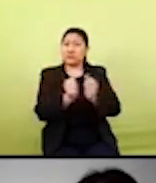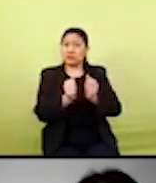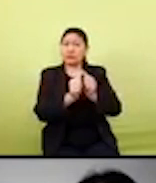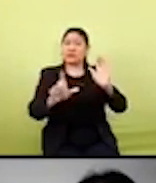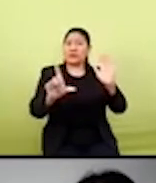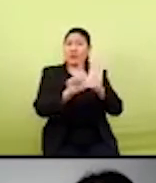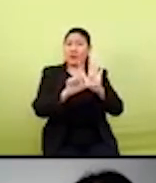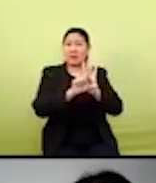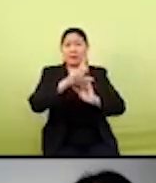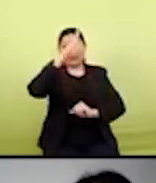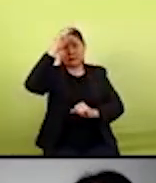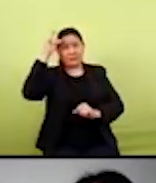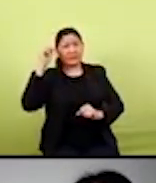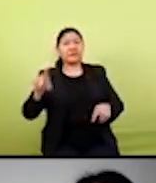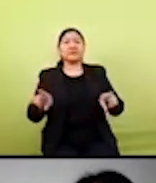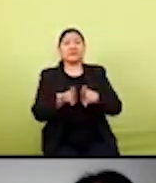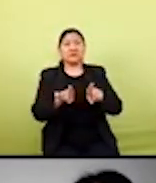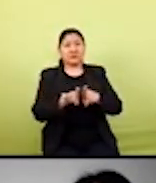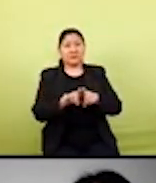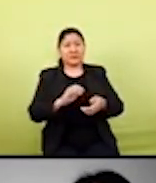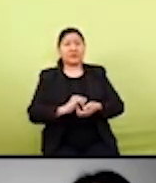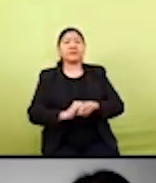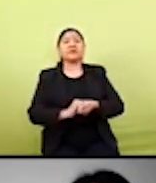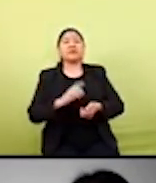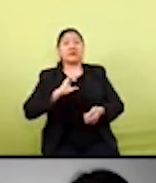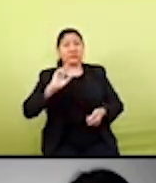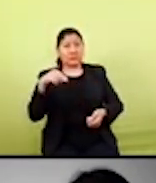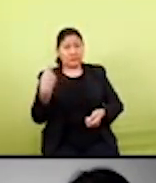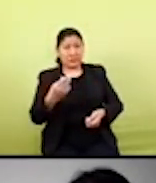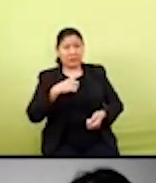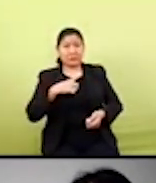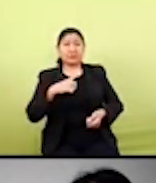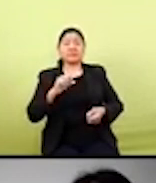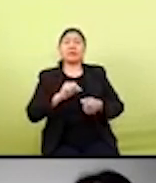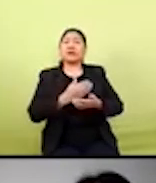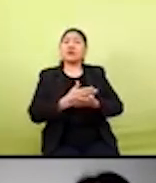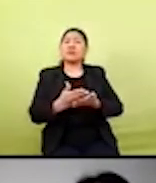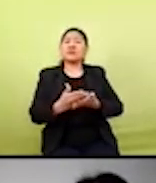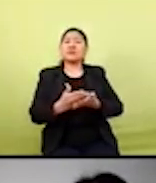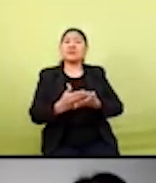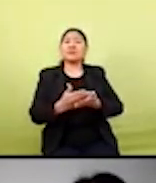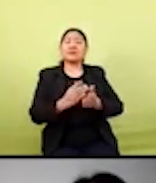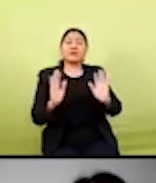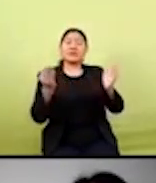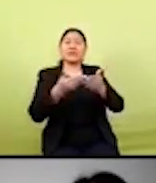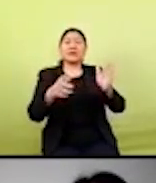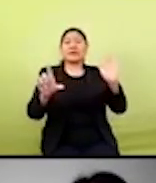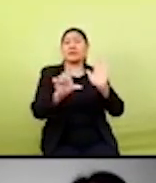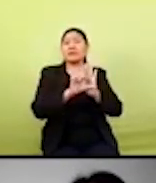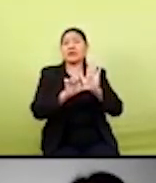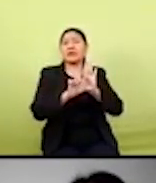2018. Então, em 20 de novembro, né, nós tivemos essa lei, que ela traz